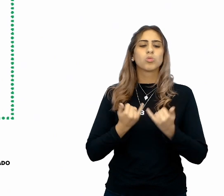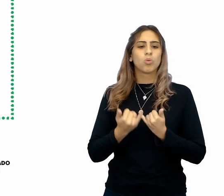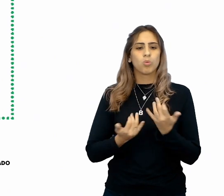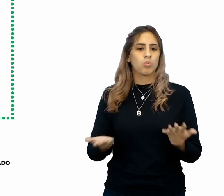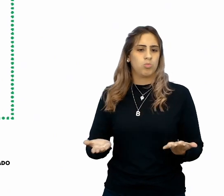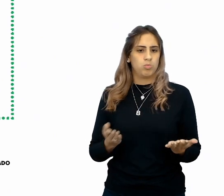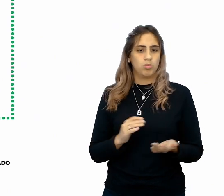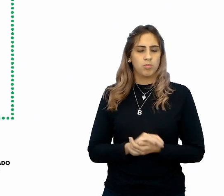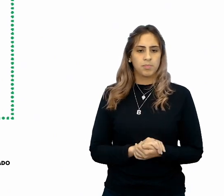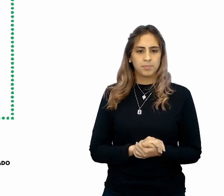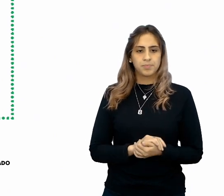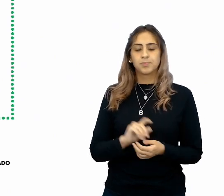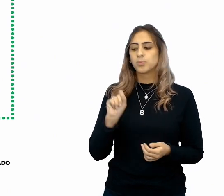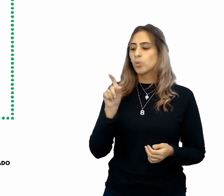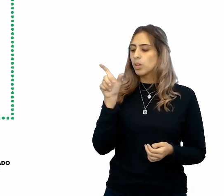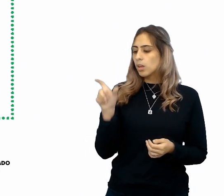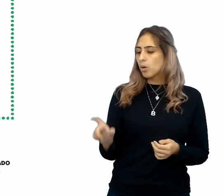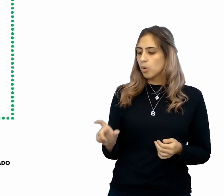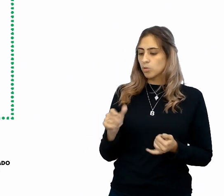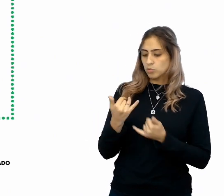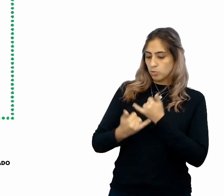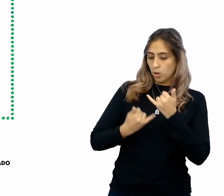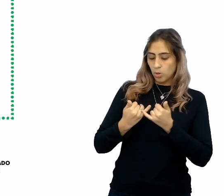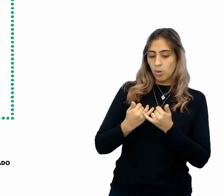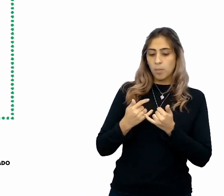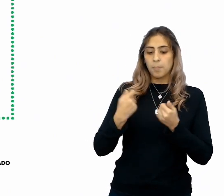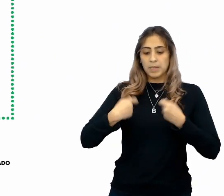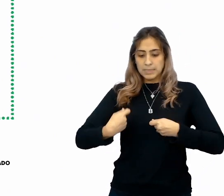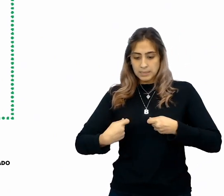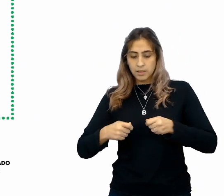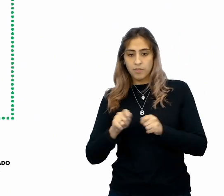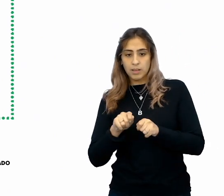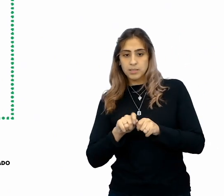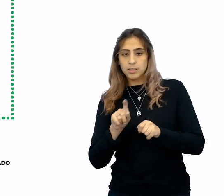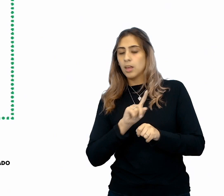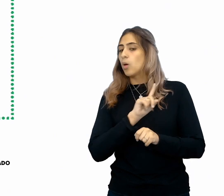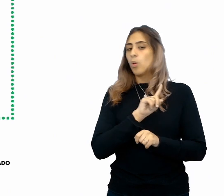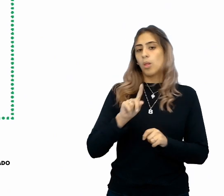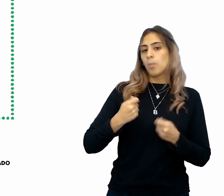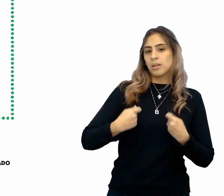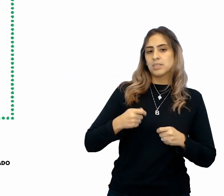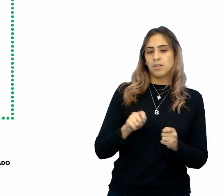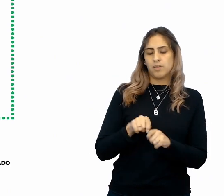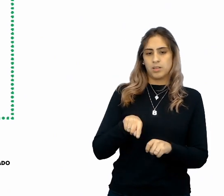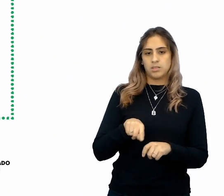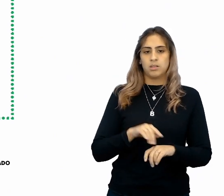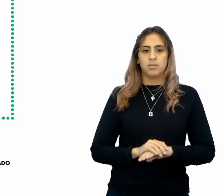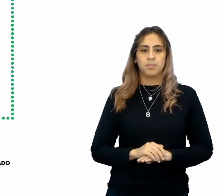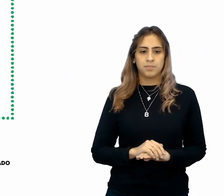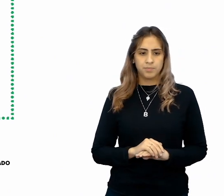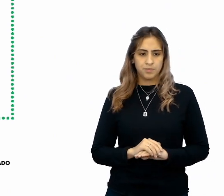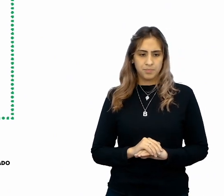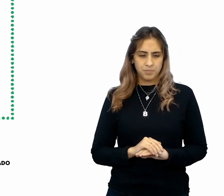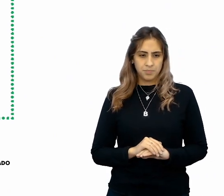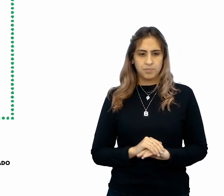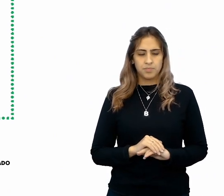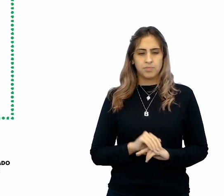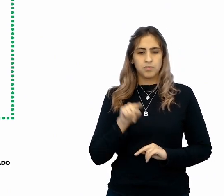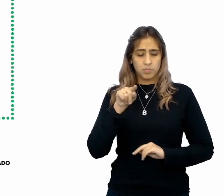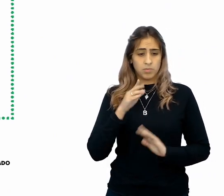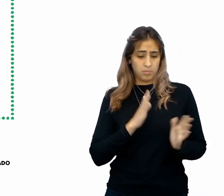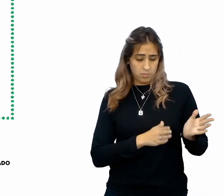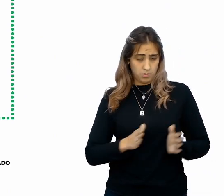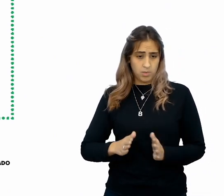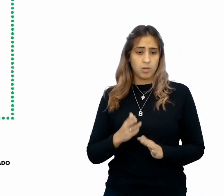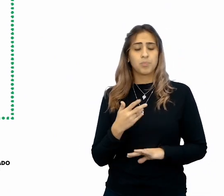seja, o que o jogador deve ou não deve fazer para segui-la. Na sequência, estará em jogo